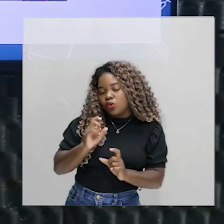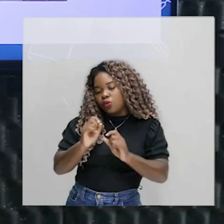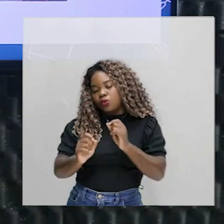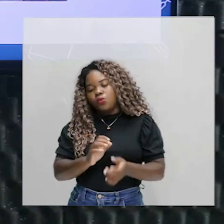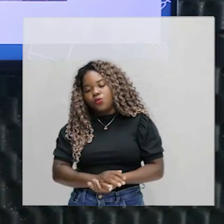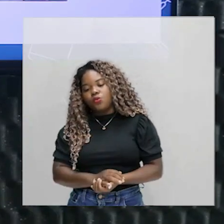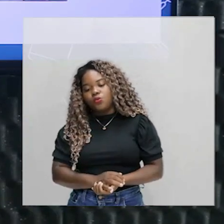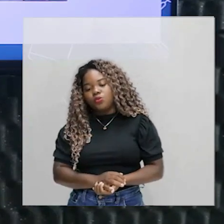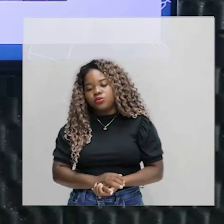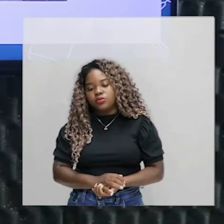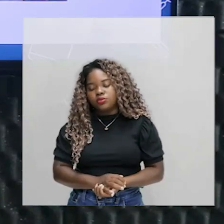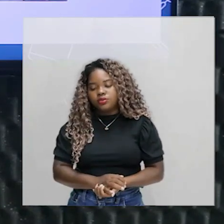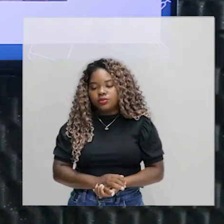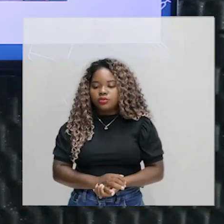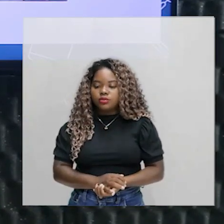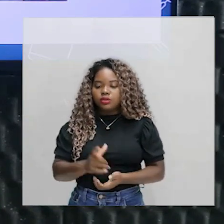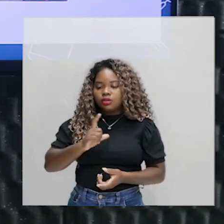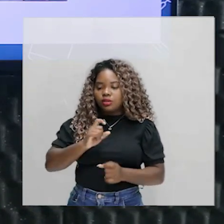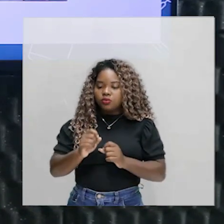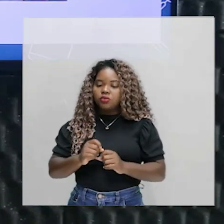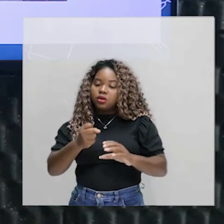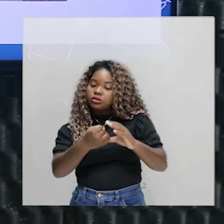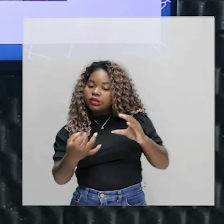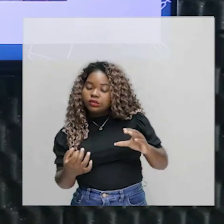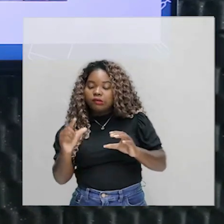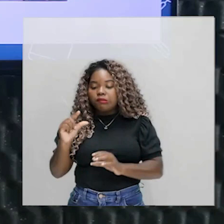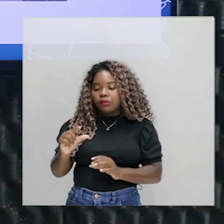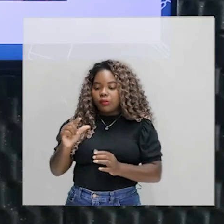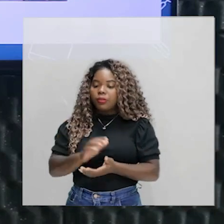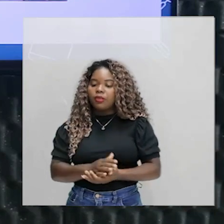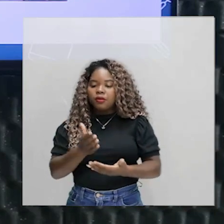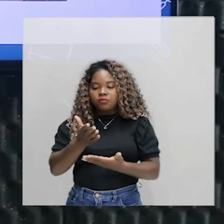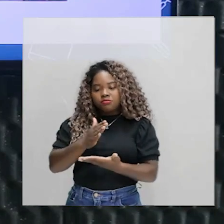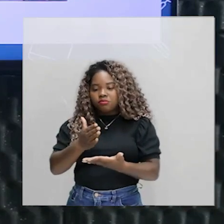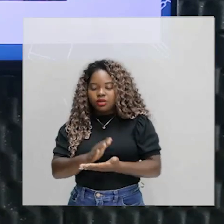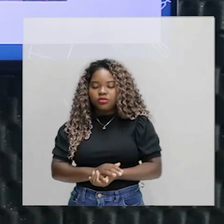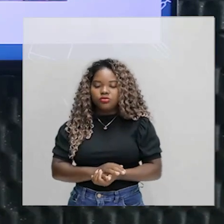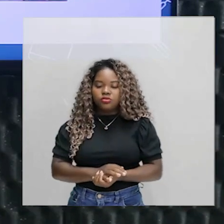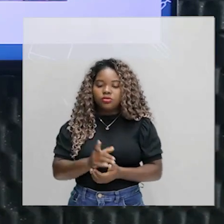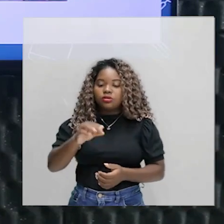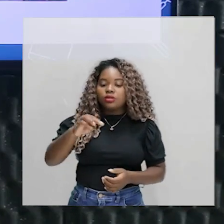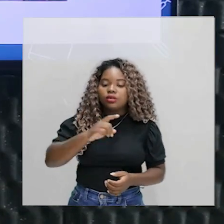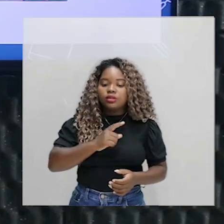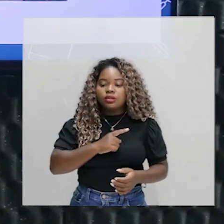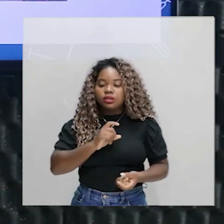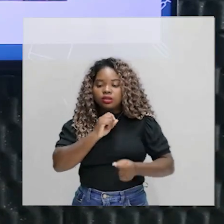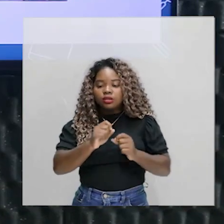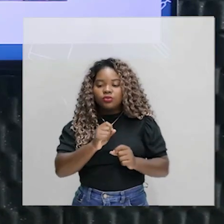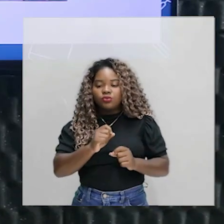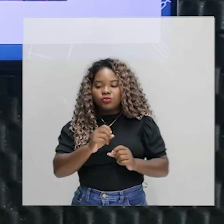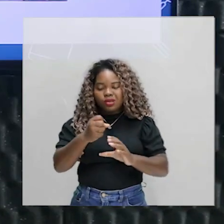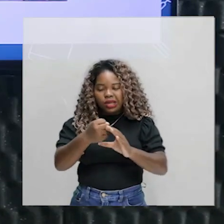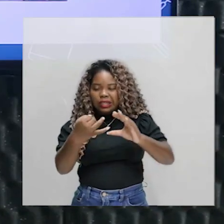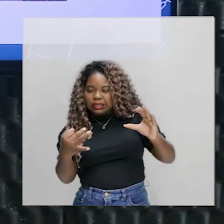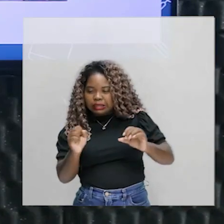indivíduos que tem os fenótipos médios tá quem tem fenótipos extremos vai morrer vai ser eliminado